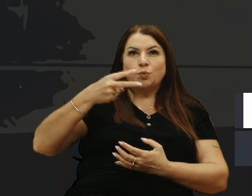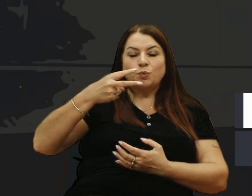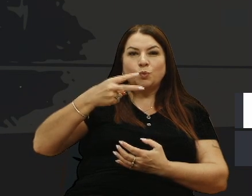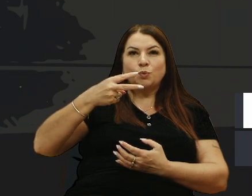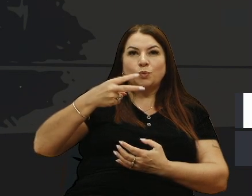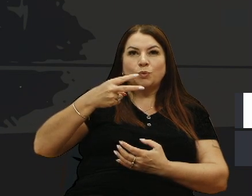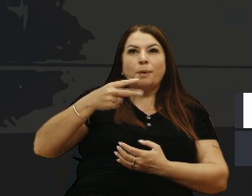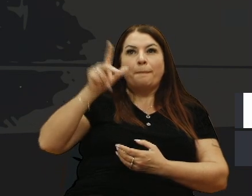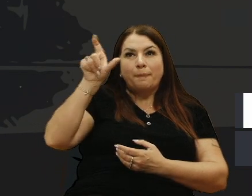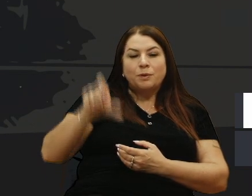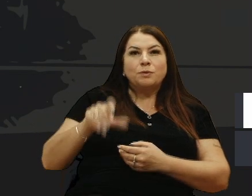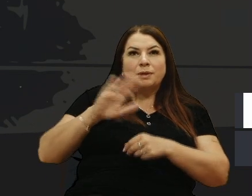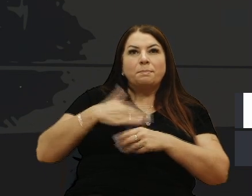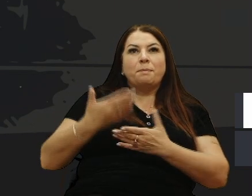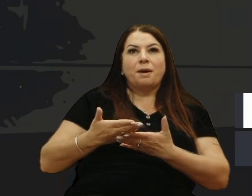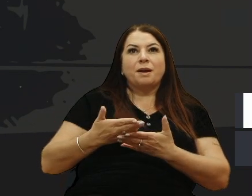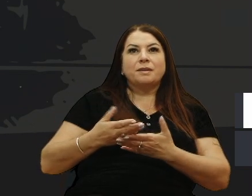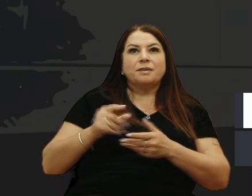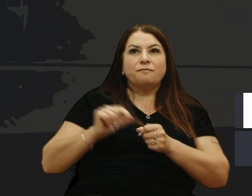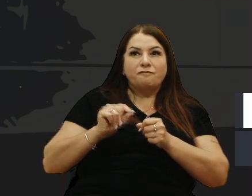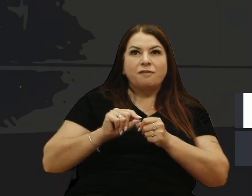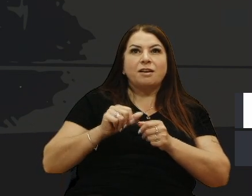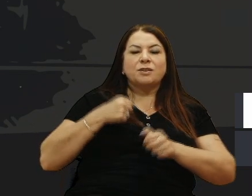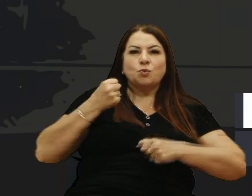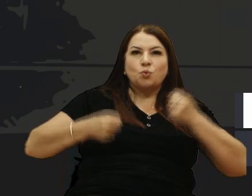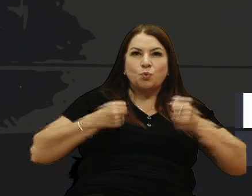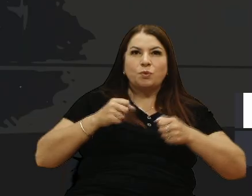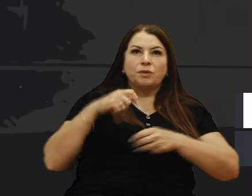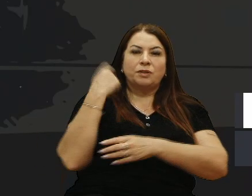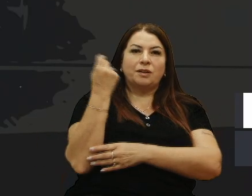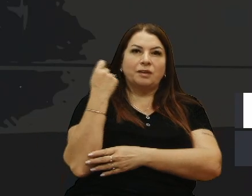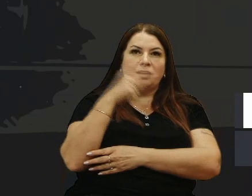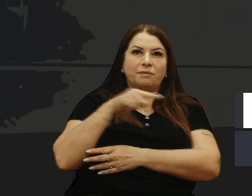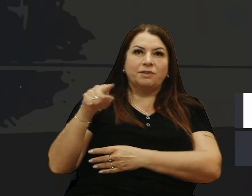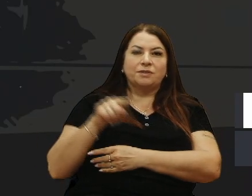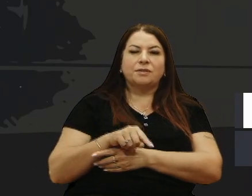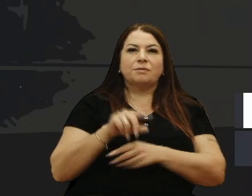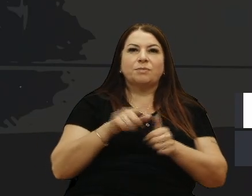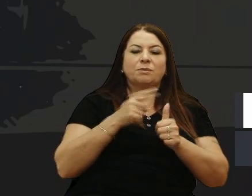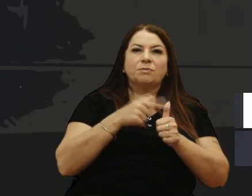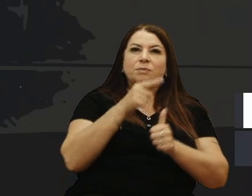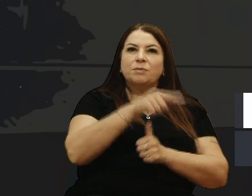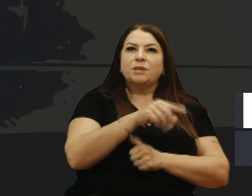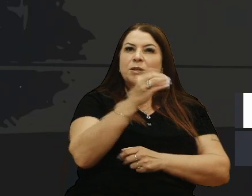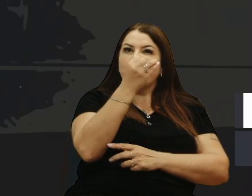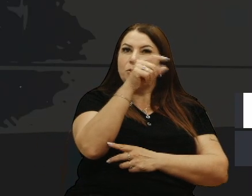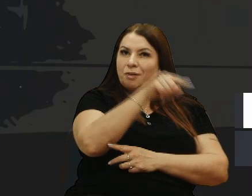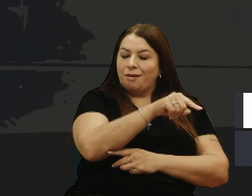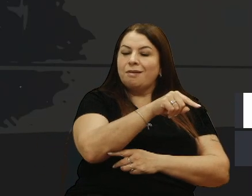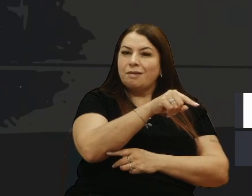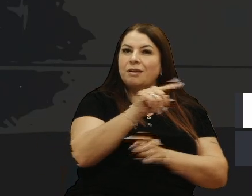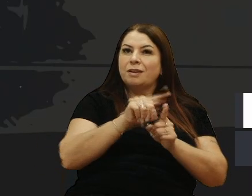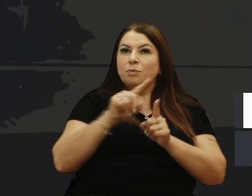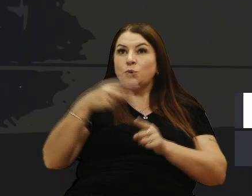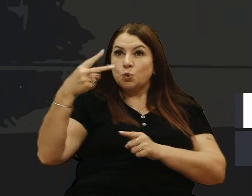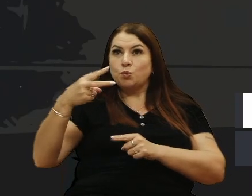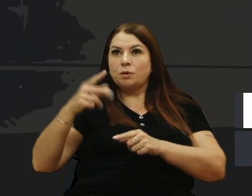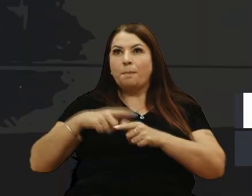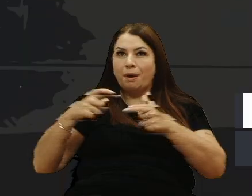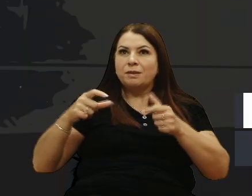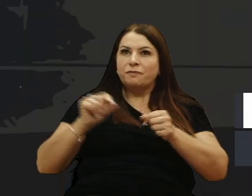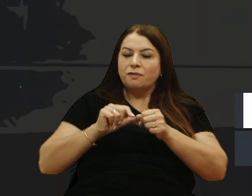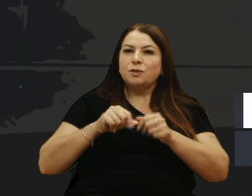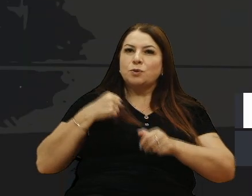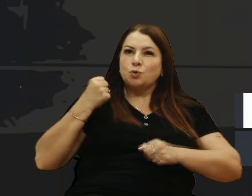a segunda pessoa que mais promove corridas no Rio Grande do Sul. Primeiro é o Paulo, né, de Porto Alegre. E ele foi o segundo que mais